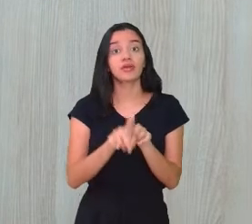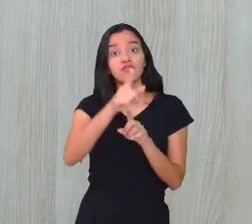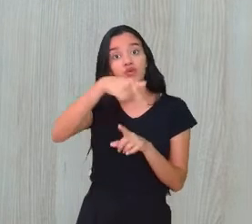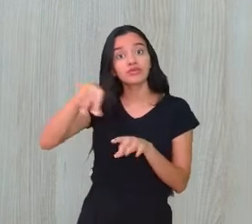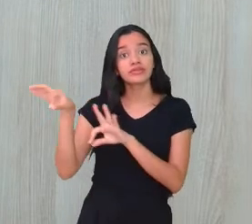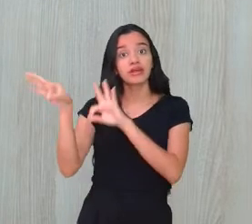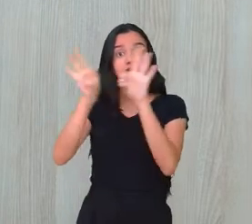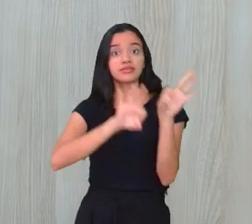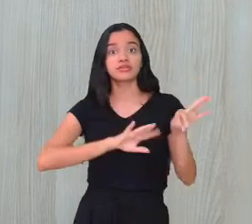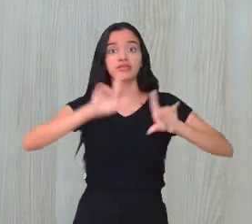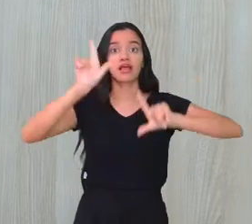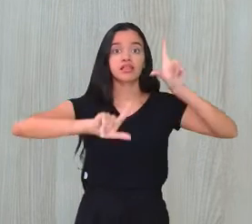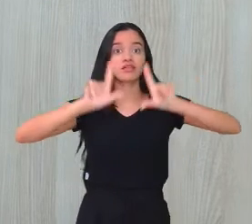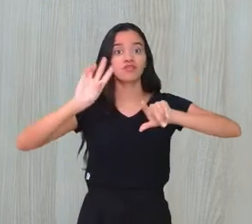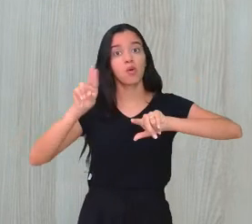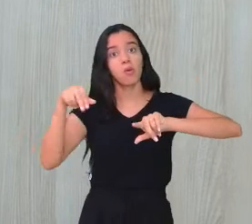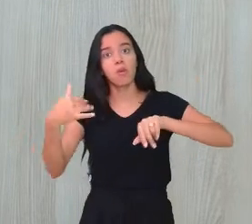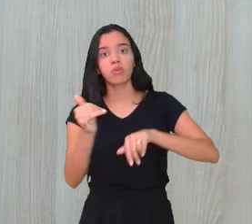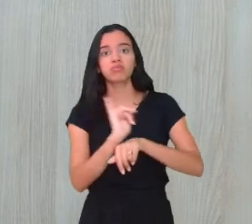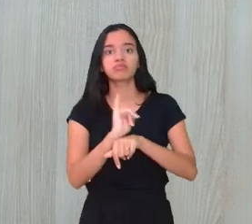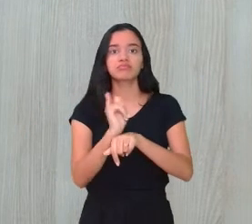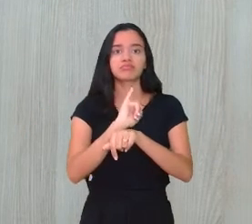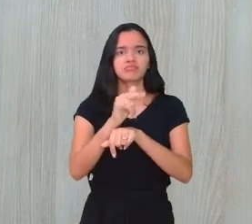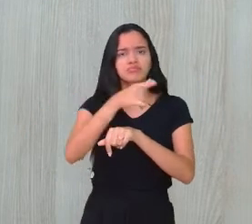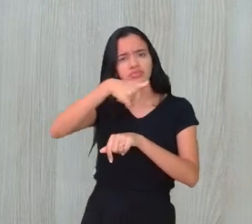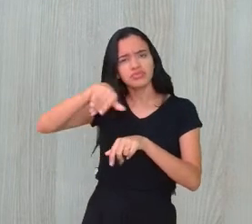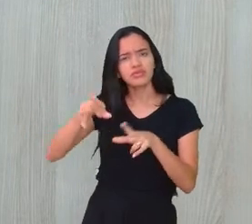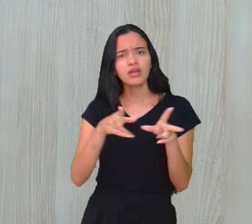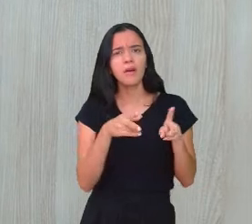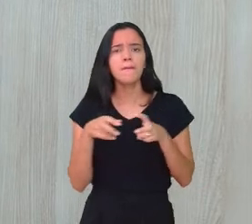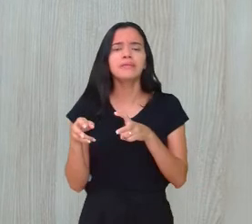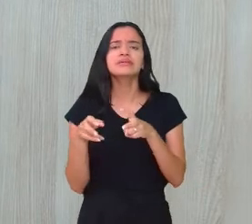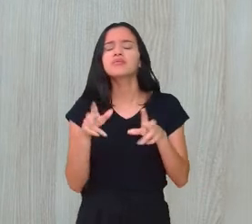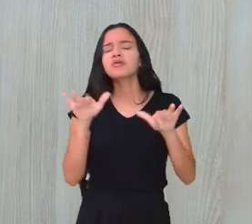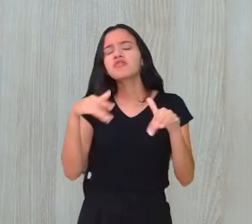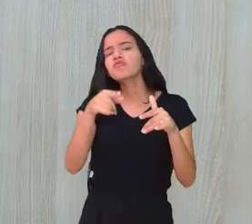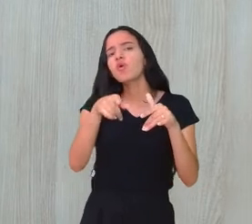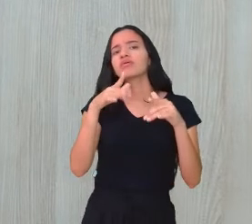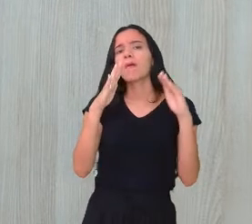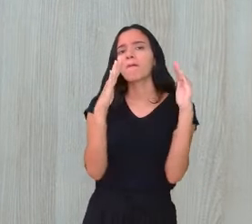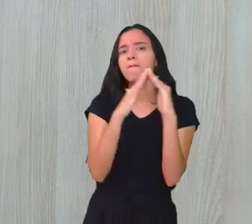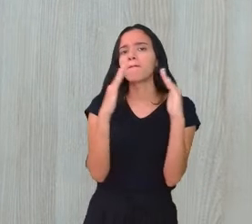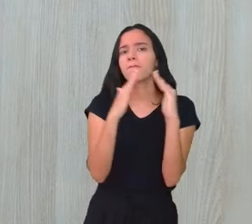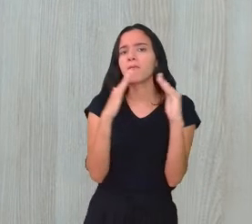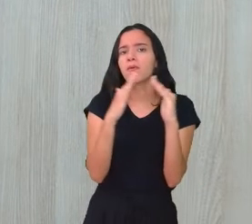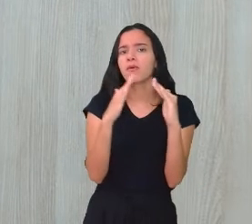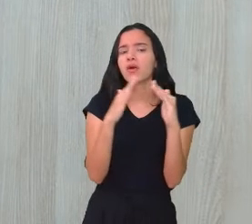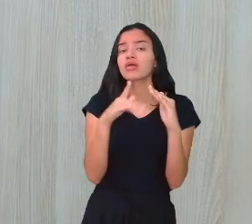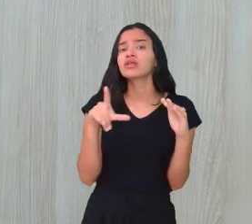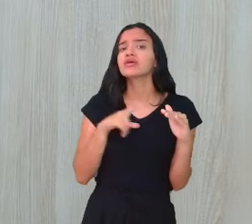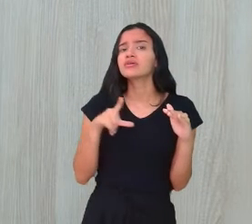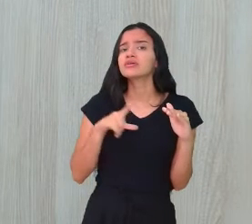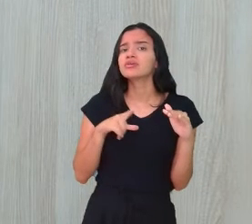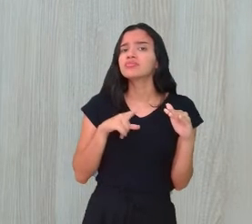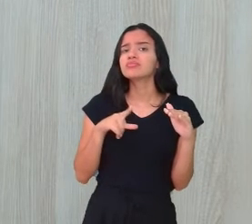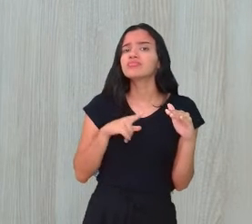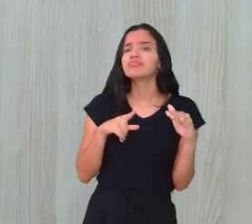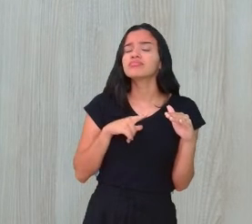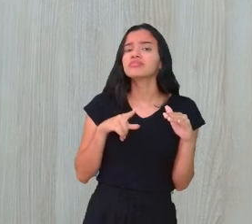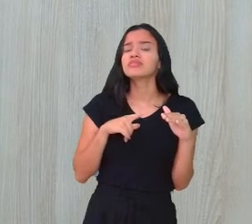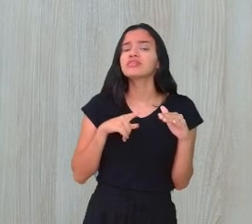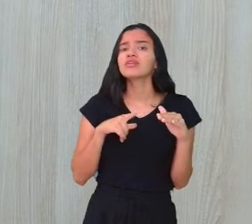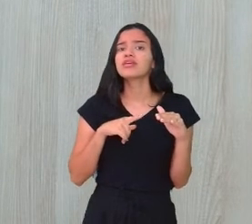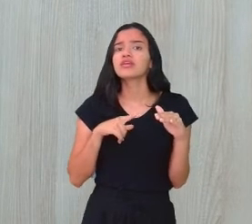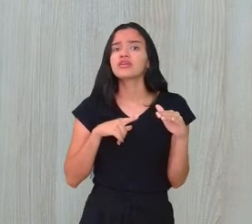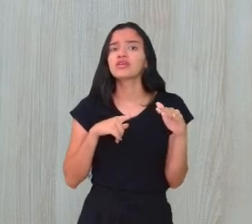aula aqui na TV, no YouTube, você observa que onde você mora, onde é que tem esse canalzinho,